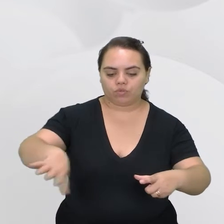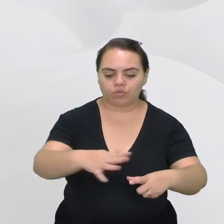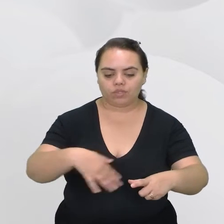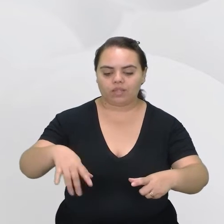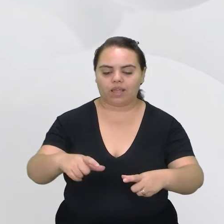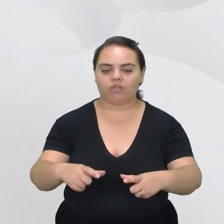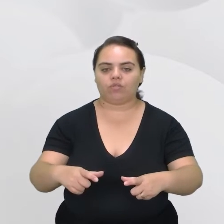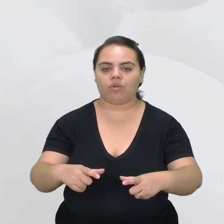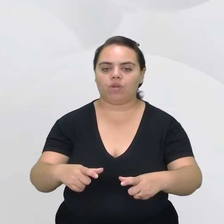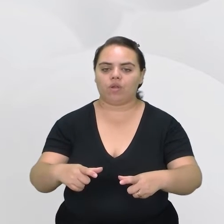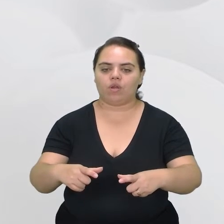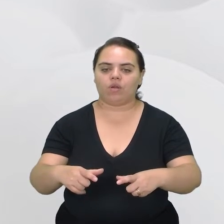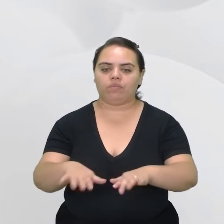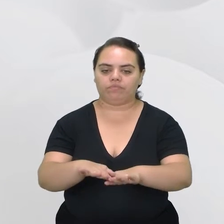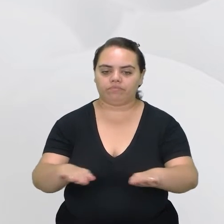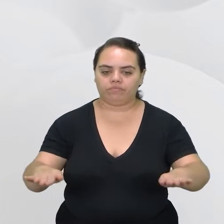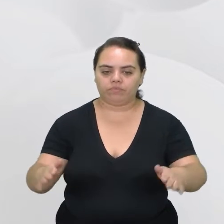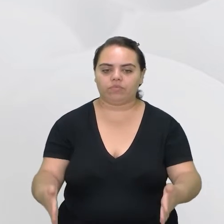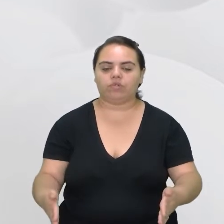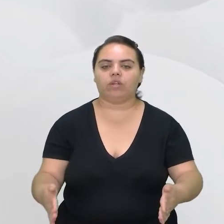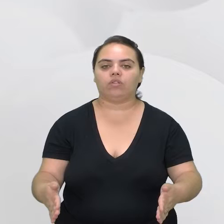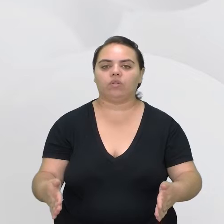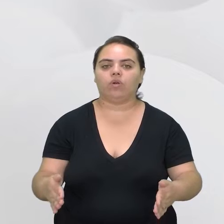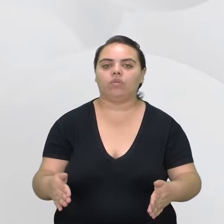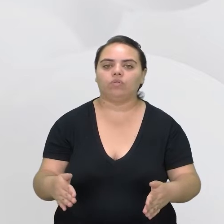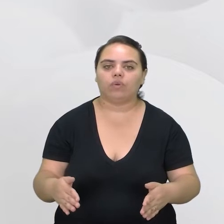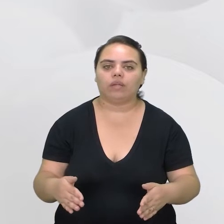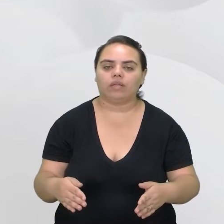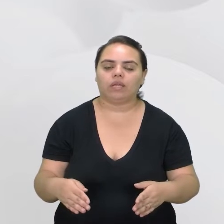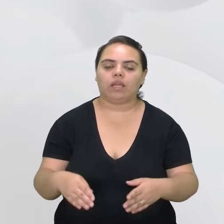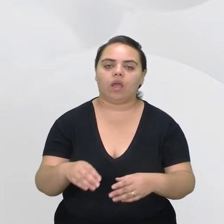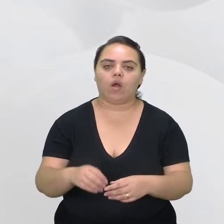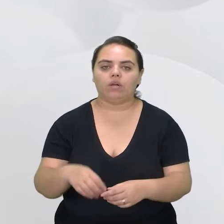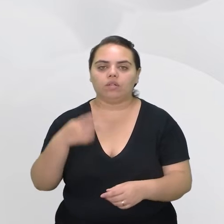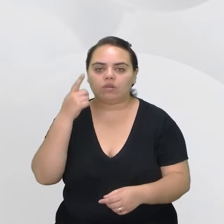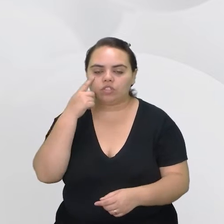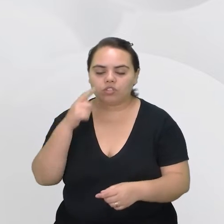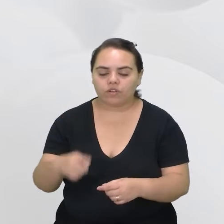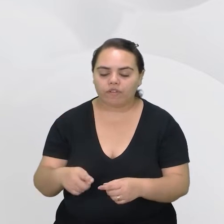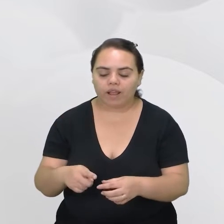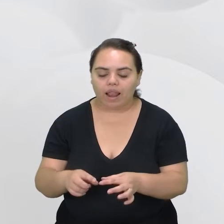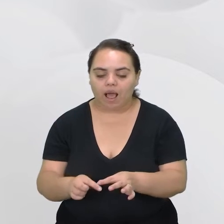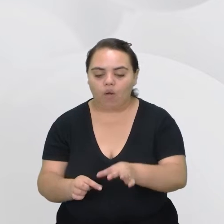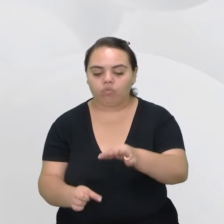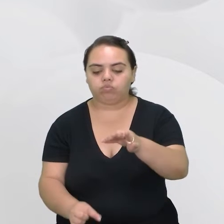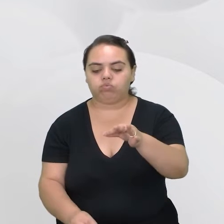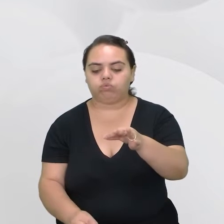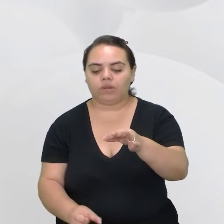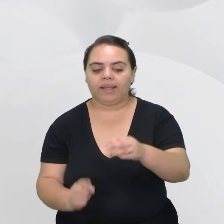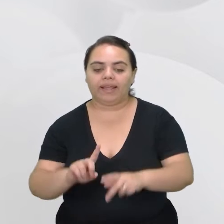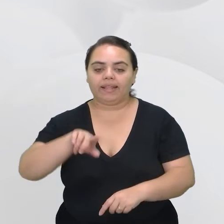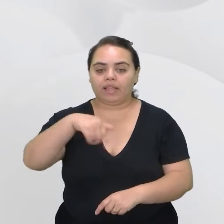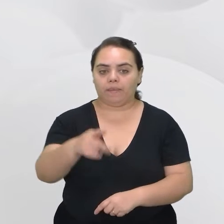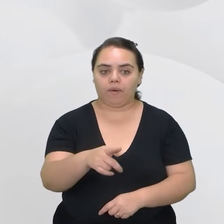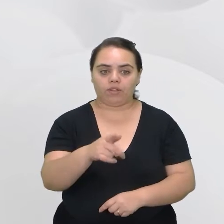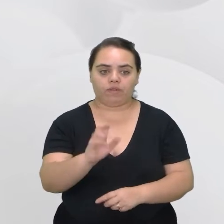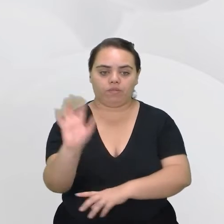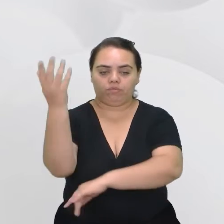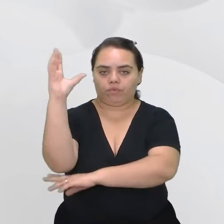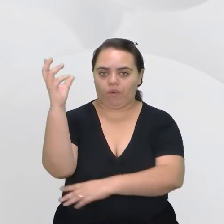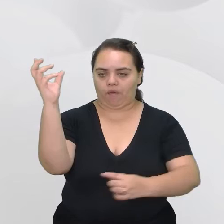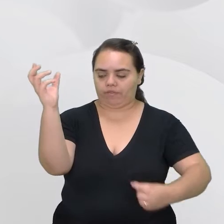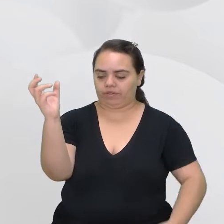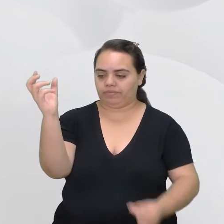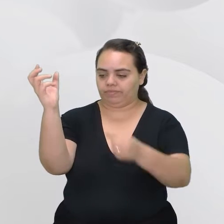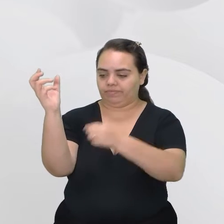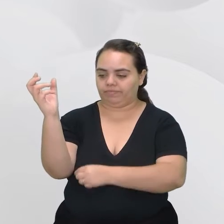entorno completamente impermeabilizado e concretado, mede a temperatura e depois vai para algum ambiente mais arborizado e